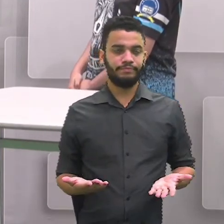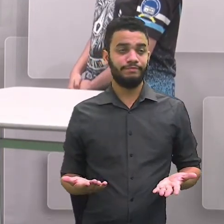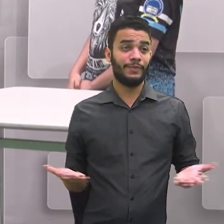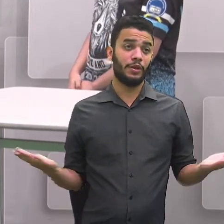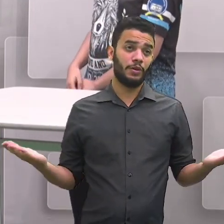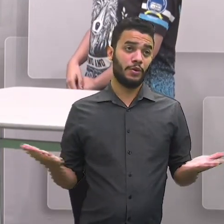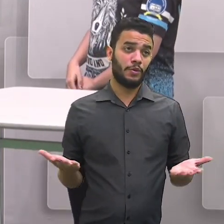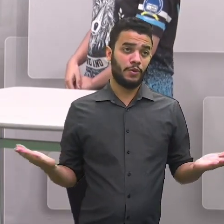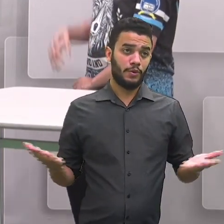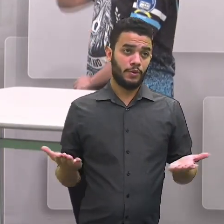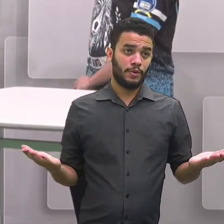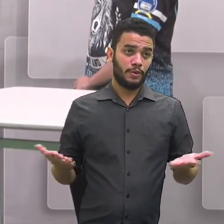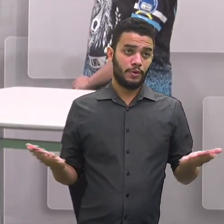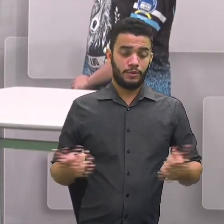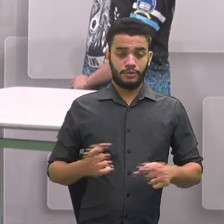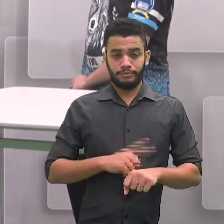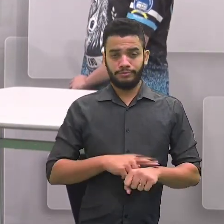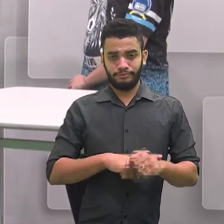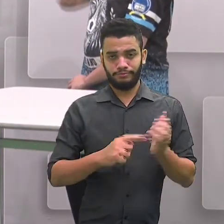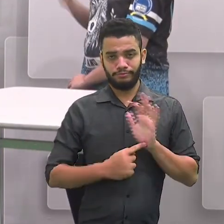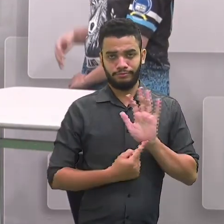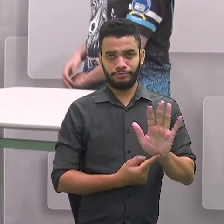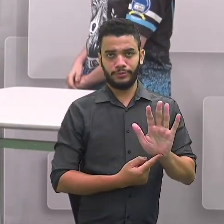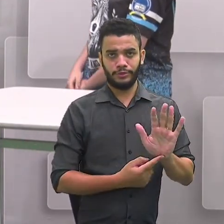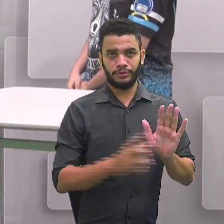olha, vocês foram muito bem, tá?